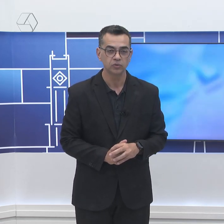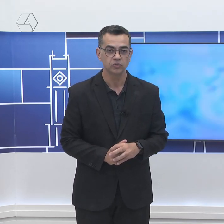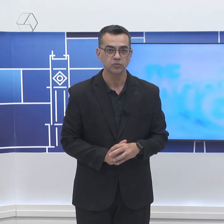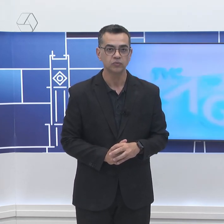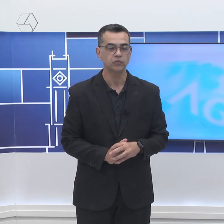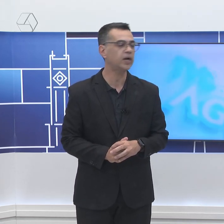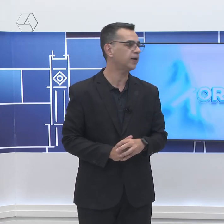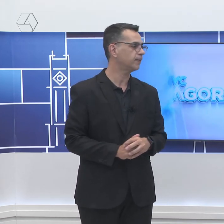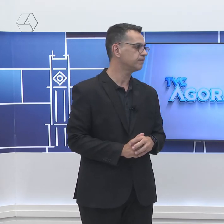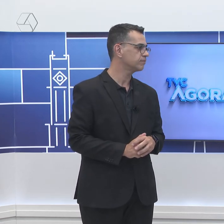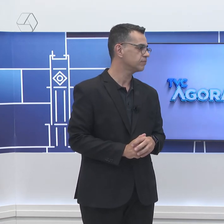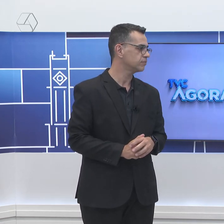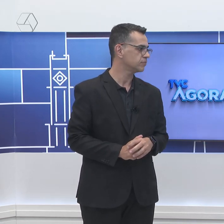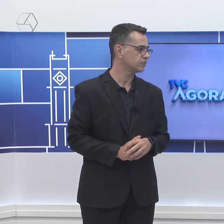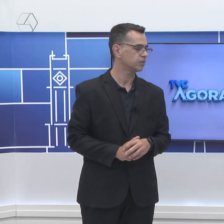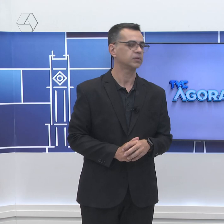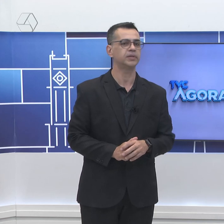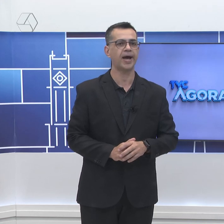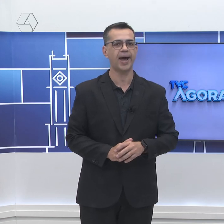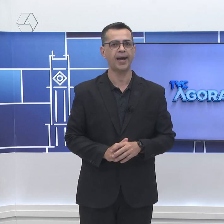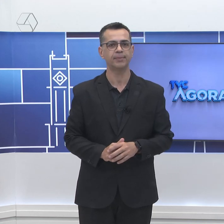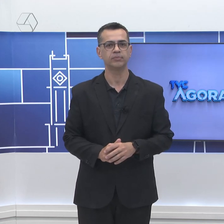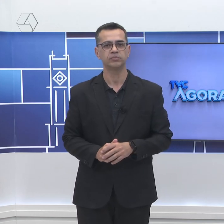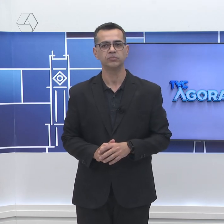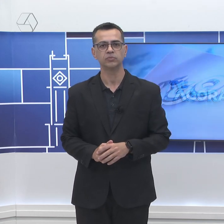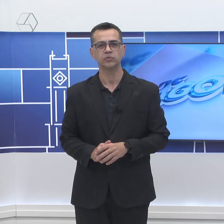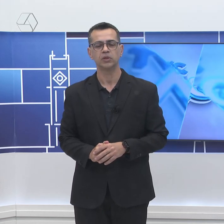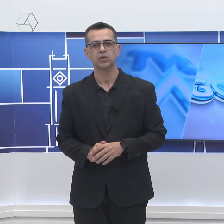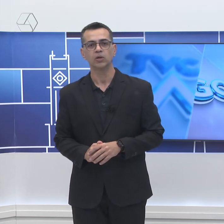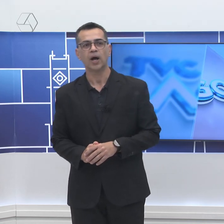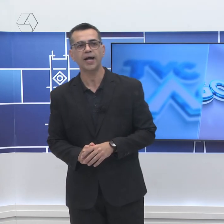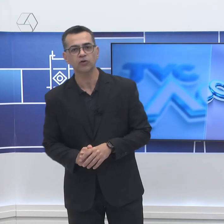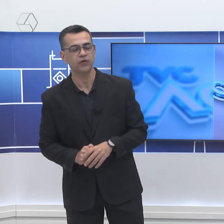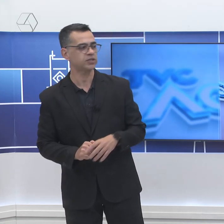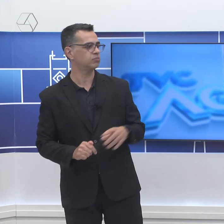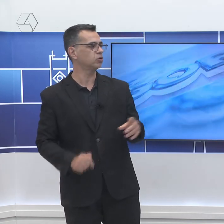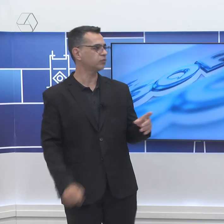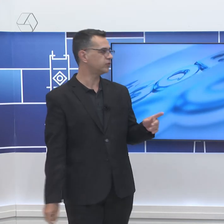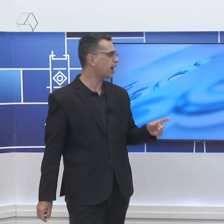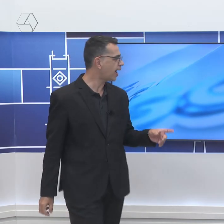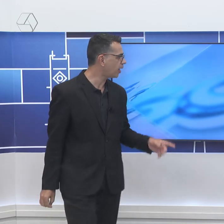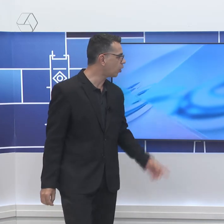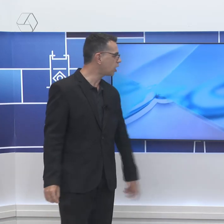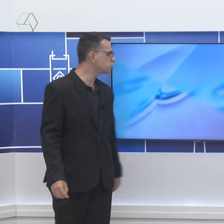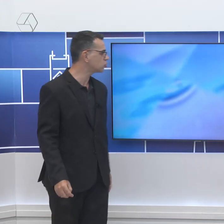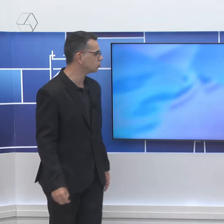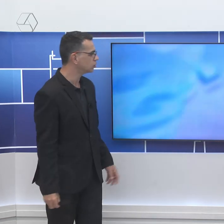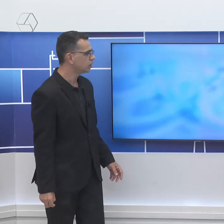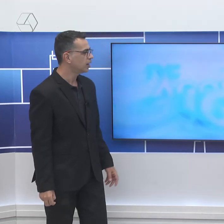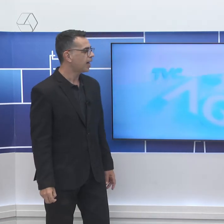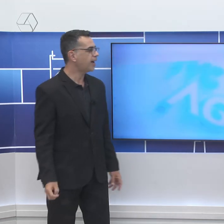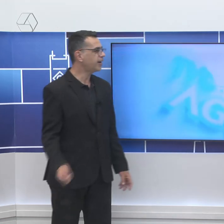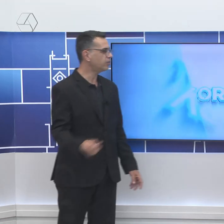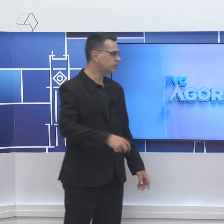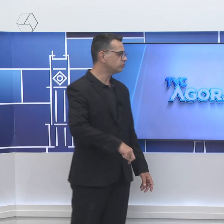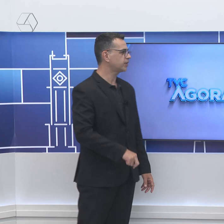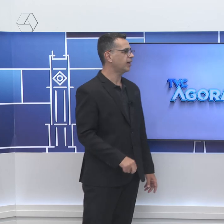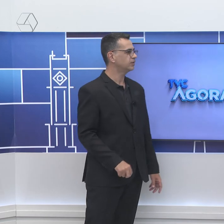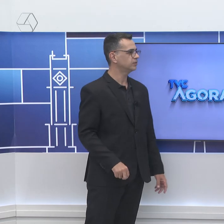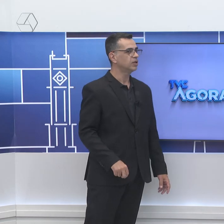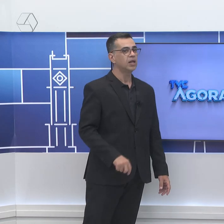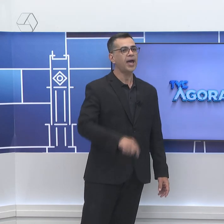Mas antes, dá tempo da gente falar as participações do nossa Facebook? Live? Dá, do Facebook? Lógico. Lembra que eu falei não,